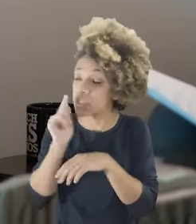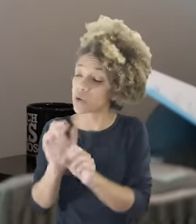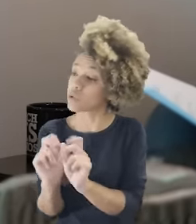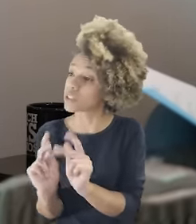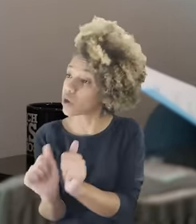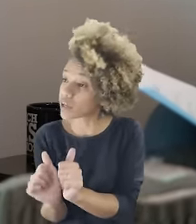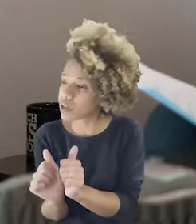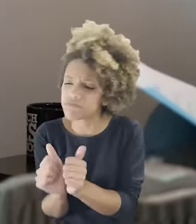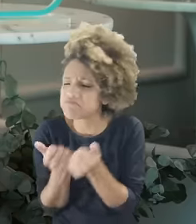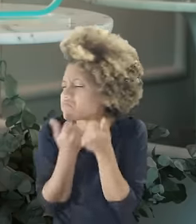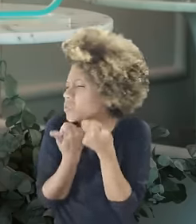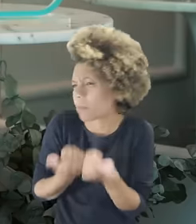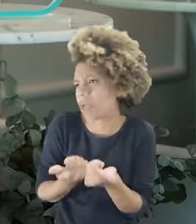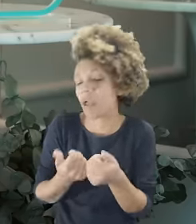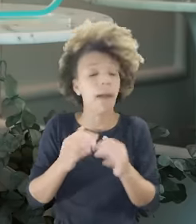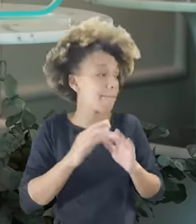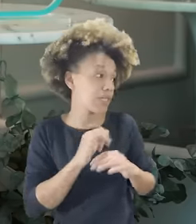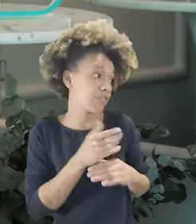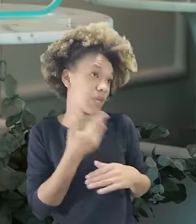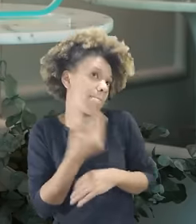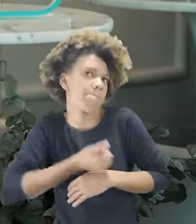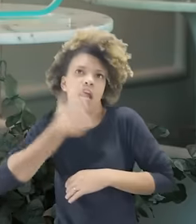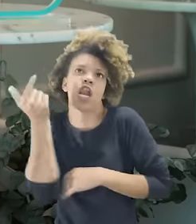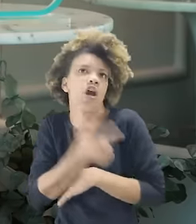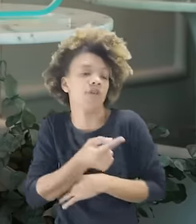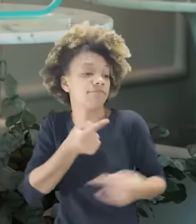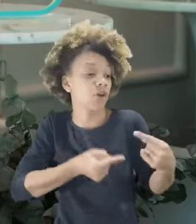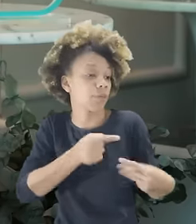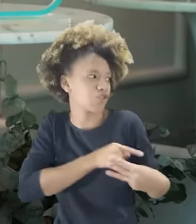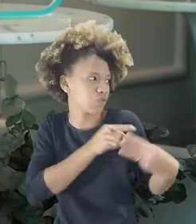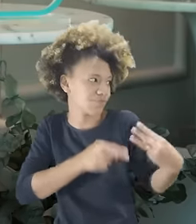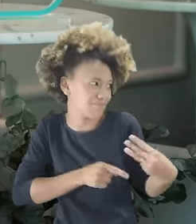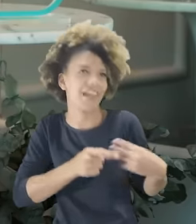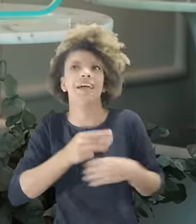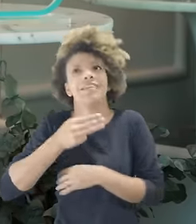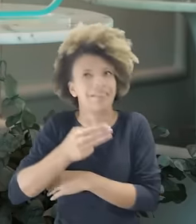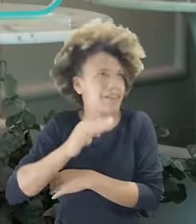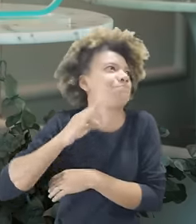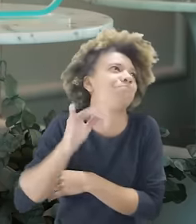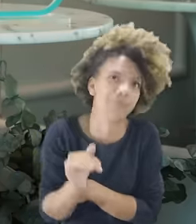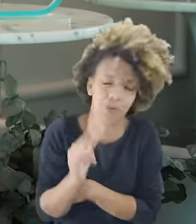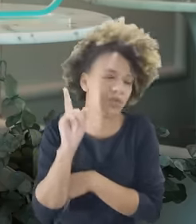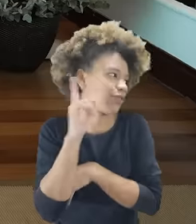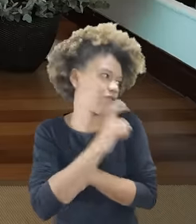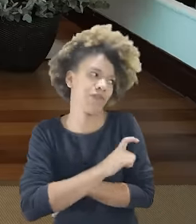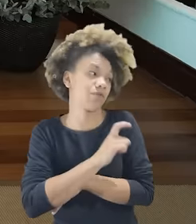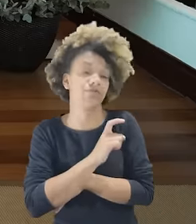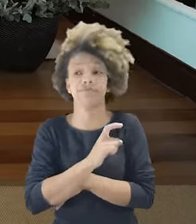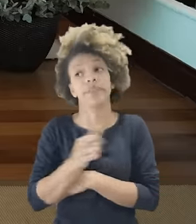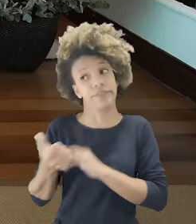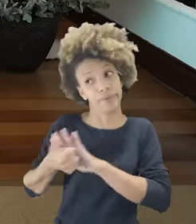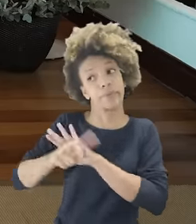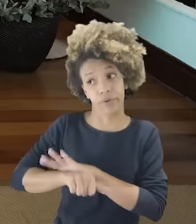ser Ok já tá tudo bem sabe até porque se você quer ser o melhor você tá competindo com 3 bilhões de pessoas é muito difícil tem muita